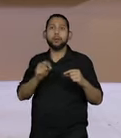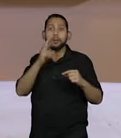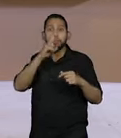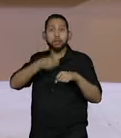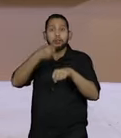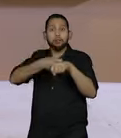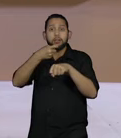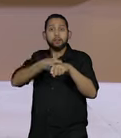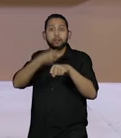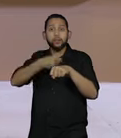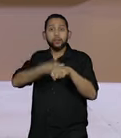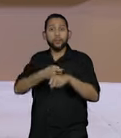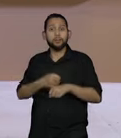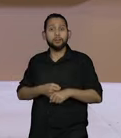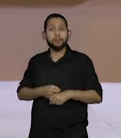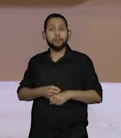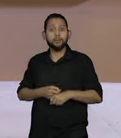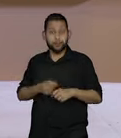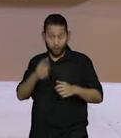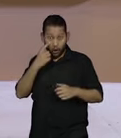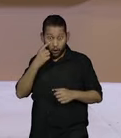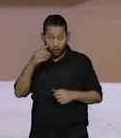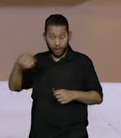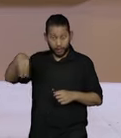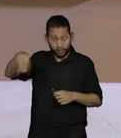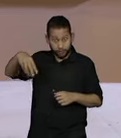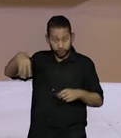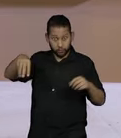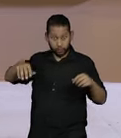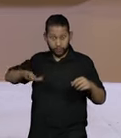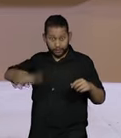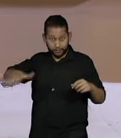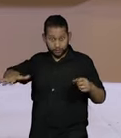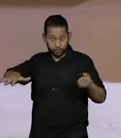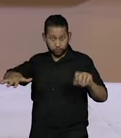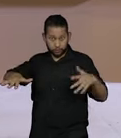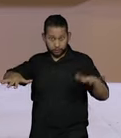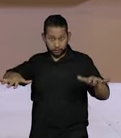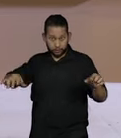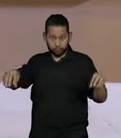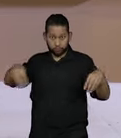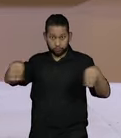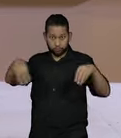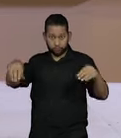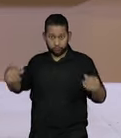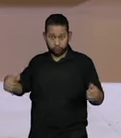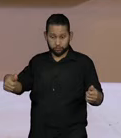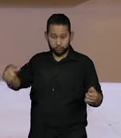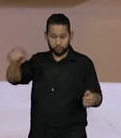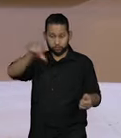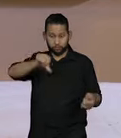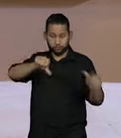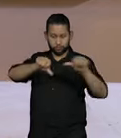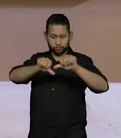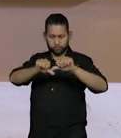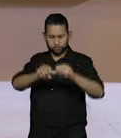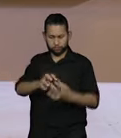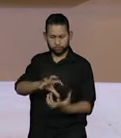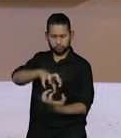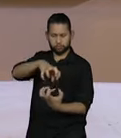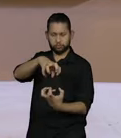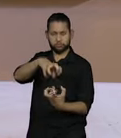sólido. Misturamos dois líquidos e agora a gente tem então um sólido gelatinoso. Esse